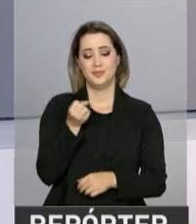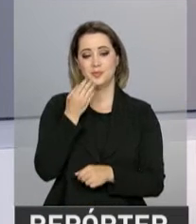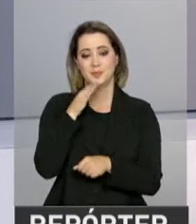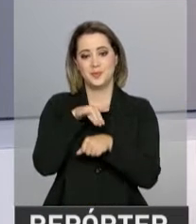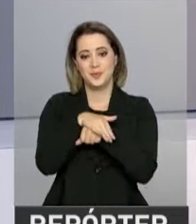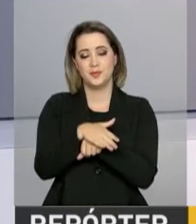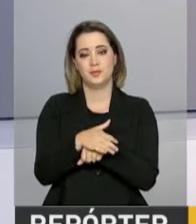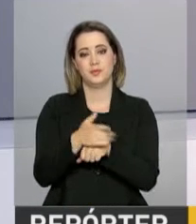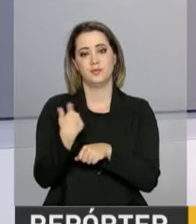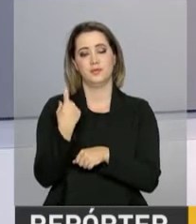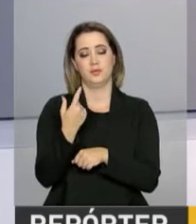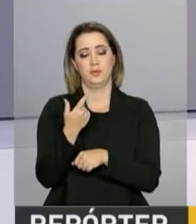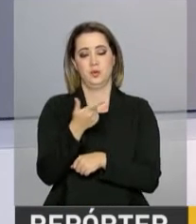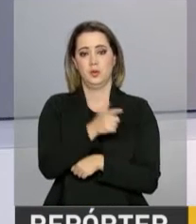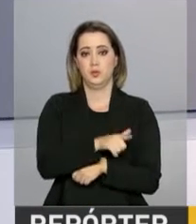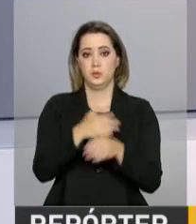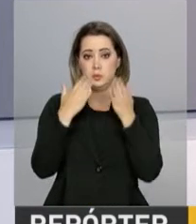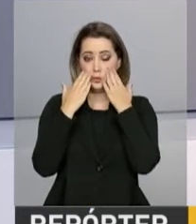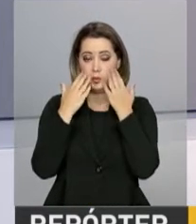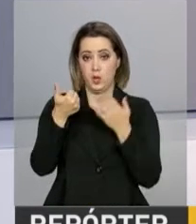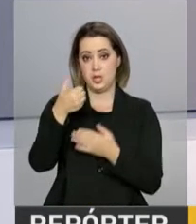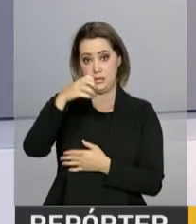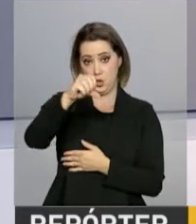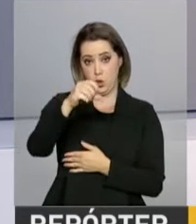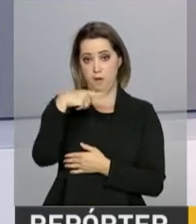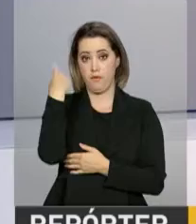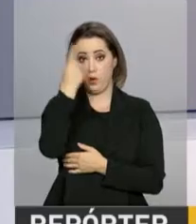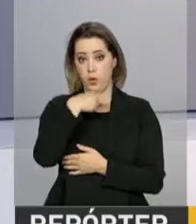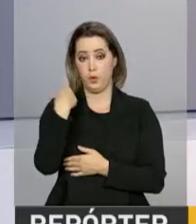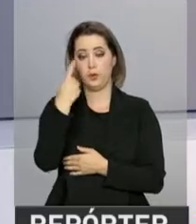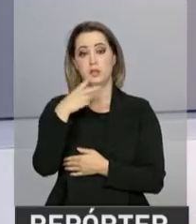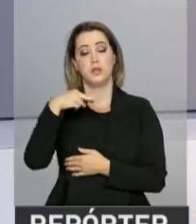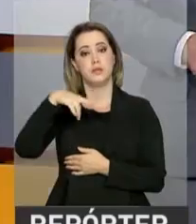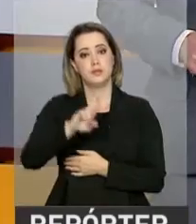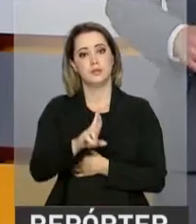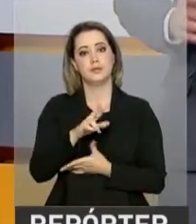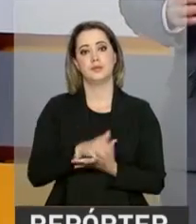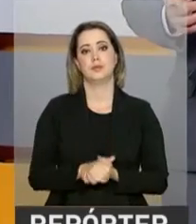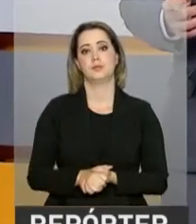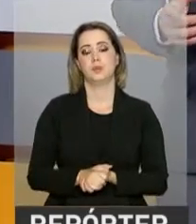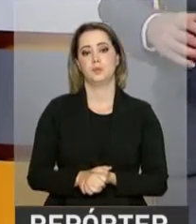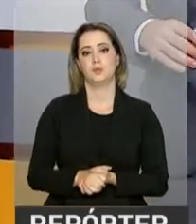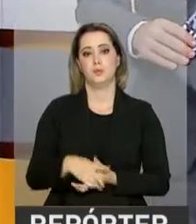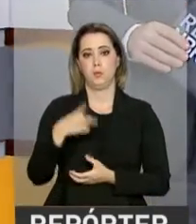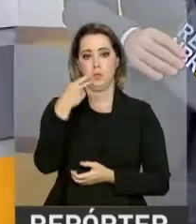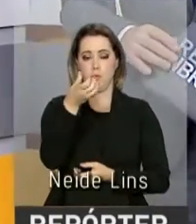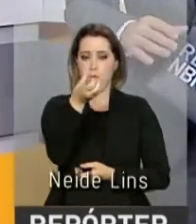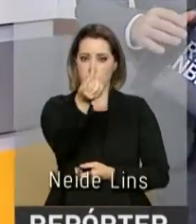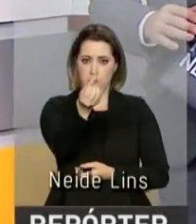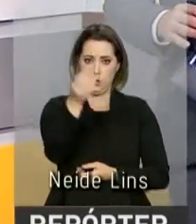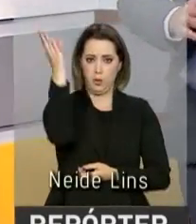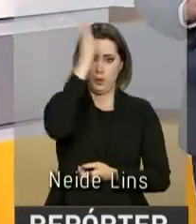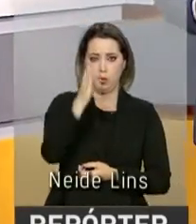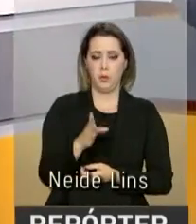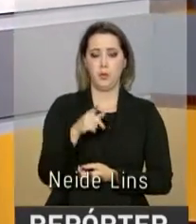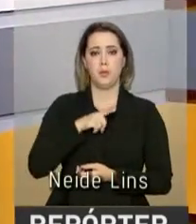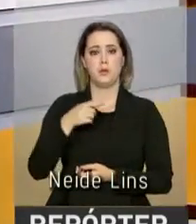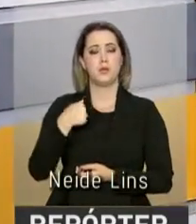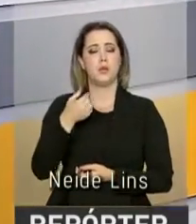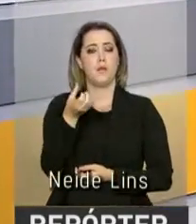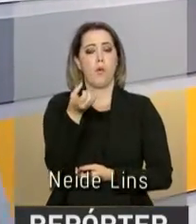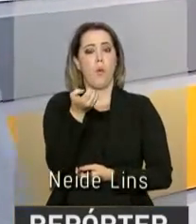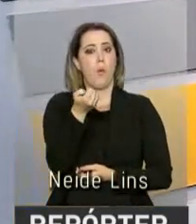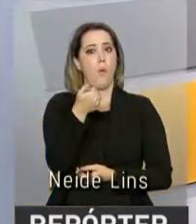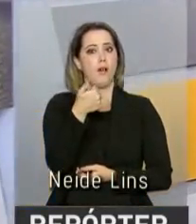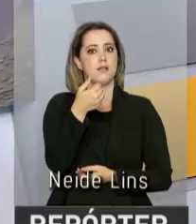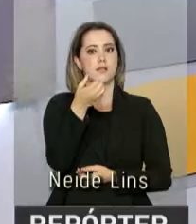Olá, boa noite. No ar a edição das 19 horas do Repórter NBR. Em 2016, o Brasil registrou quase